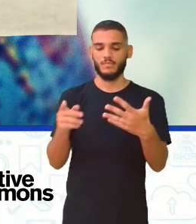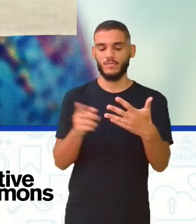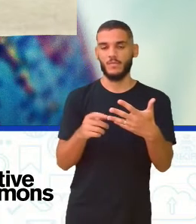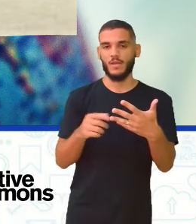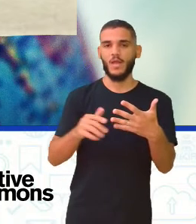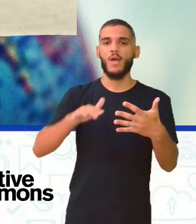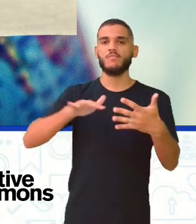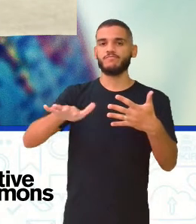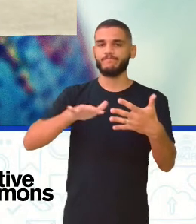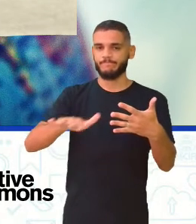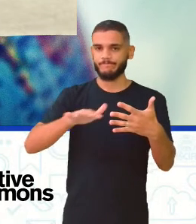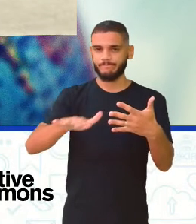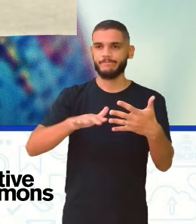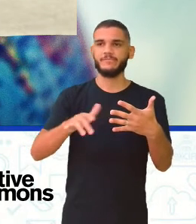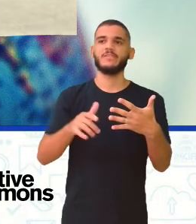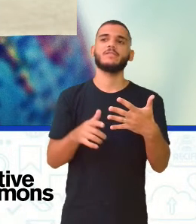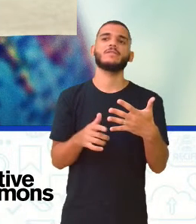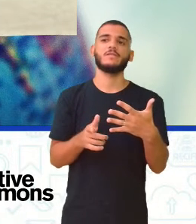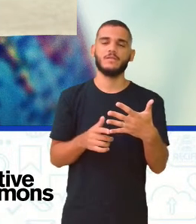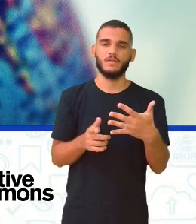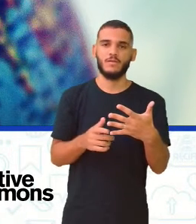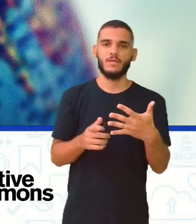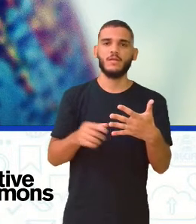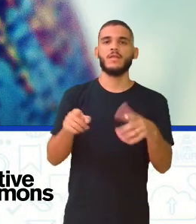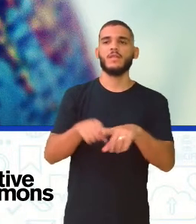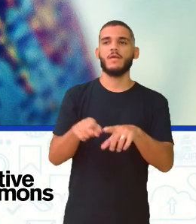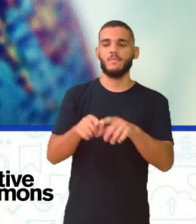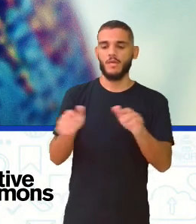Abalos sísmicos e os